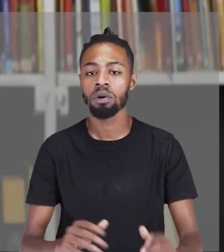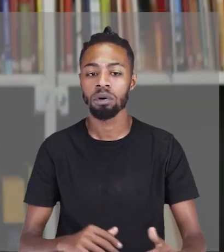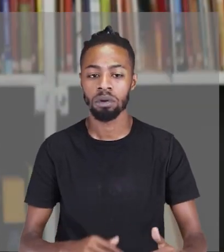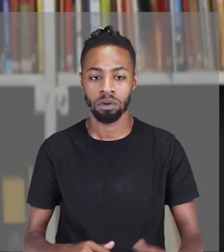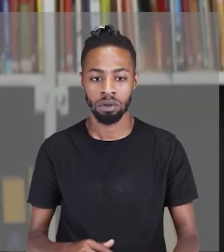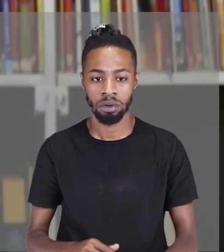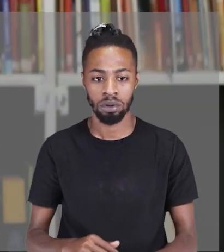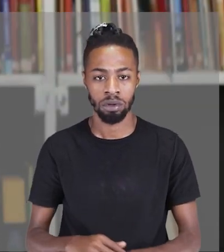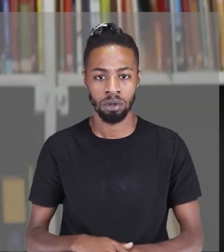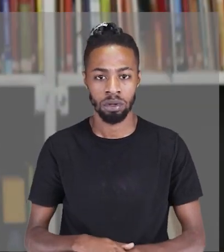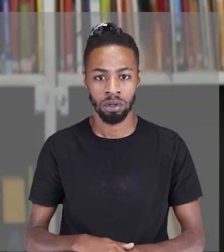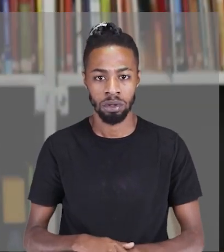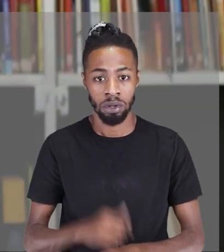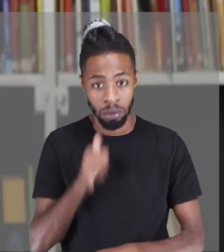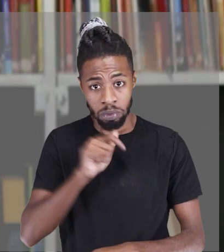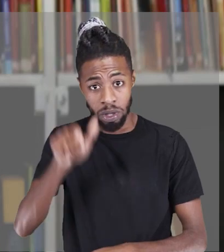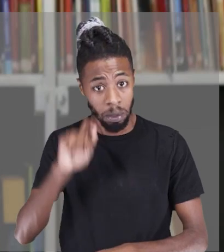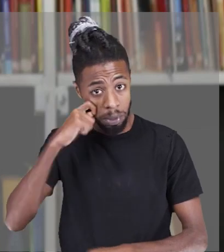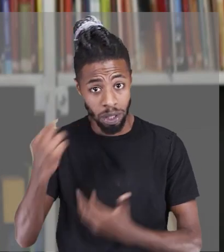menina.